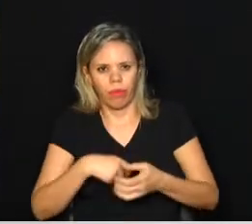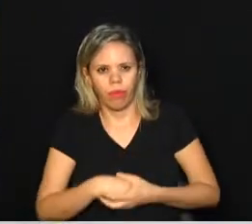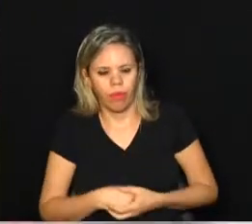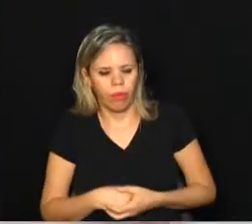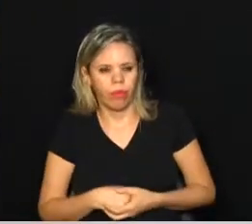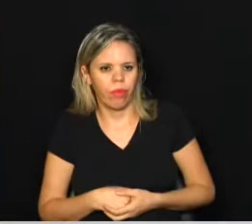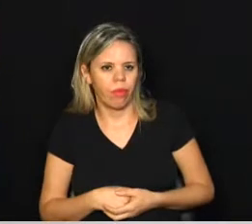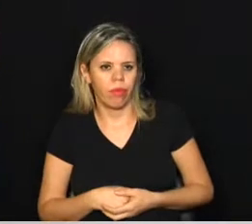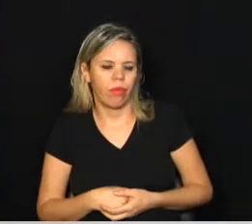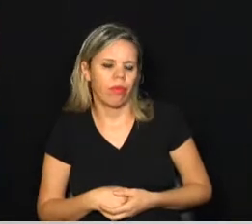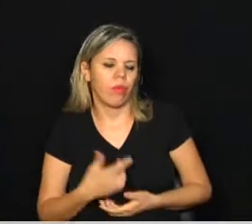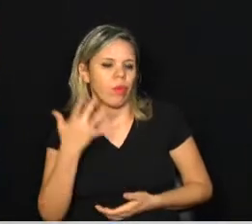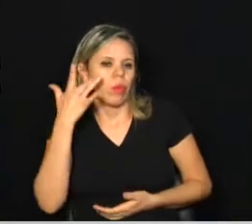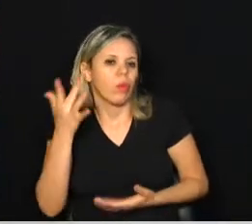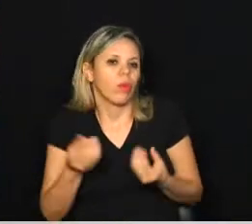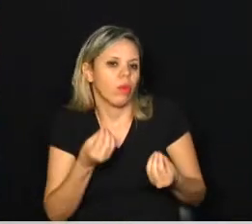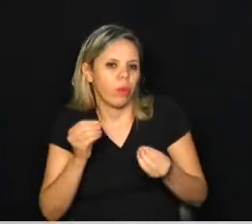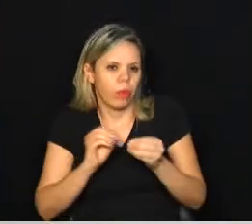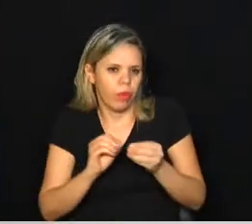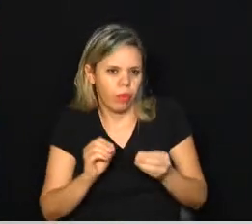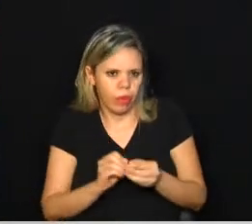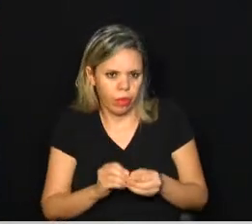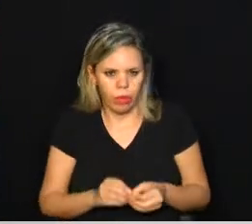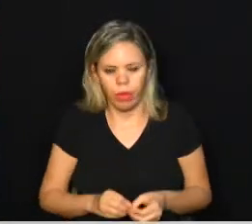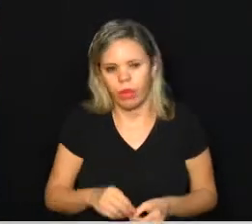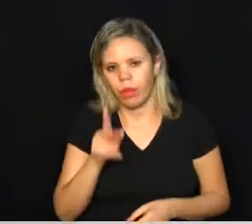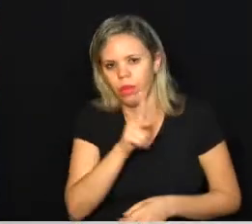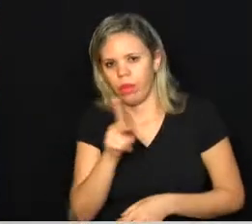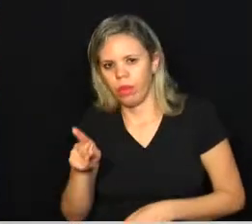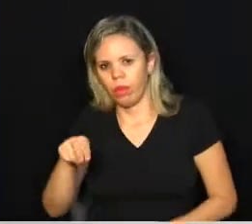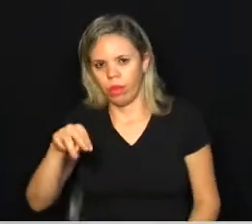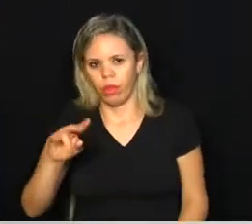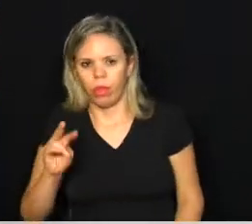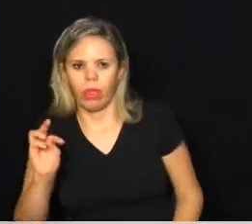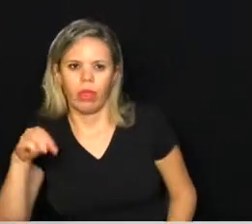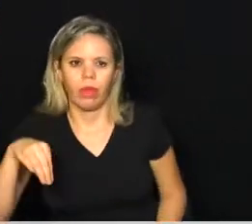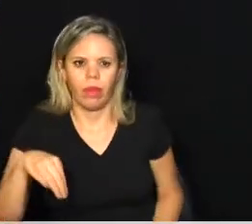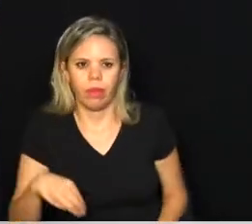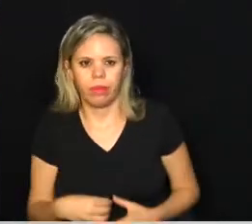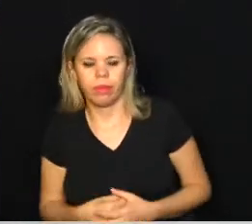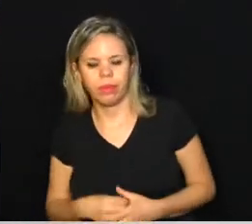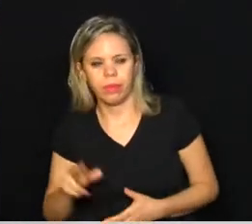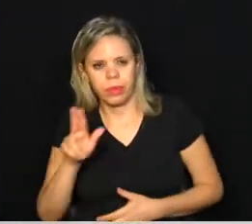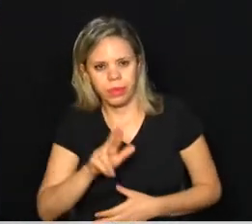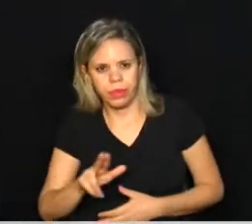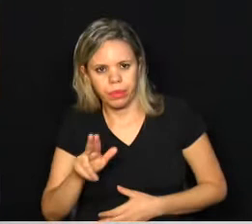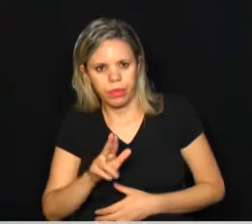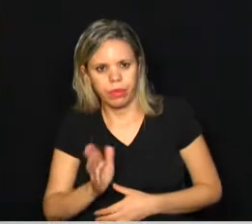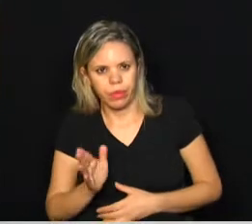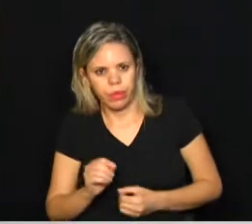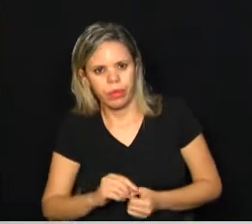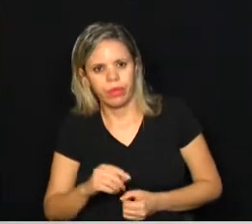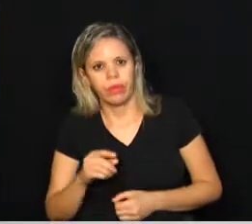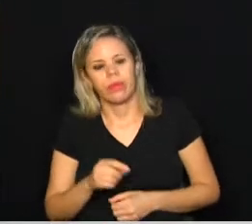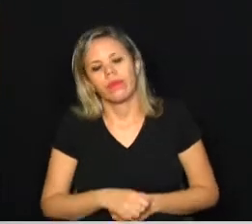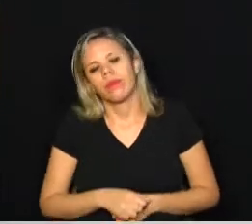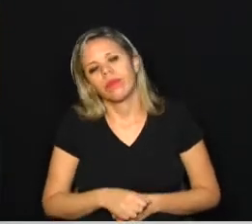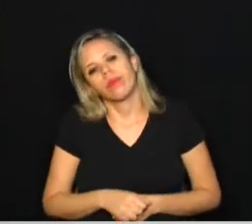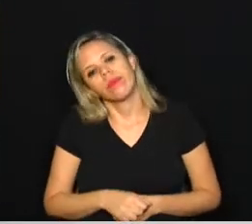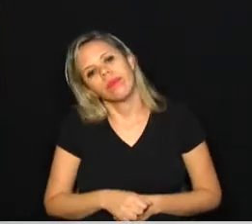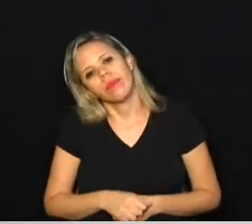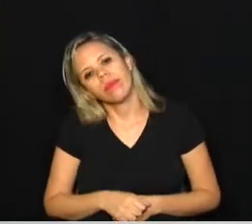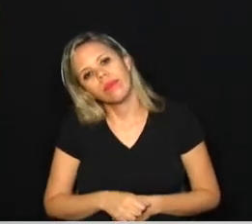não sabe como fazê-lo, né? E o professor Newton, que vem da universidade, já foi CEO de grandes